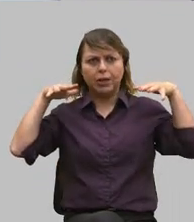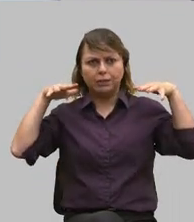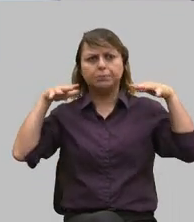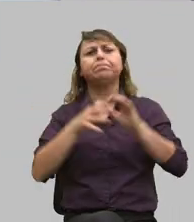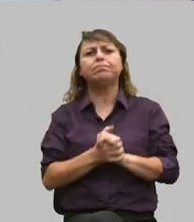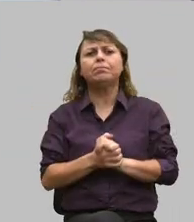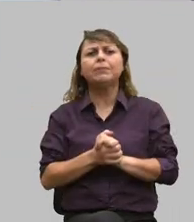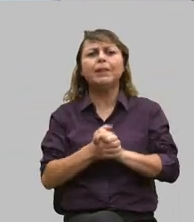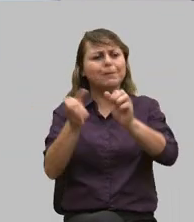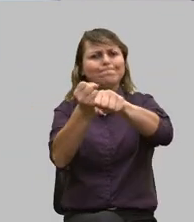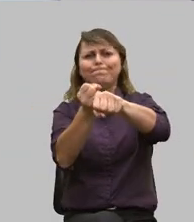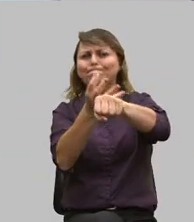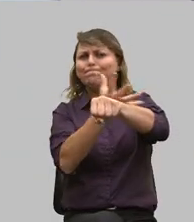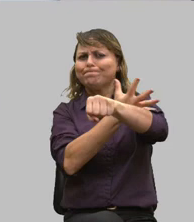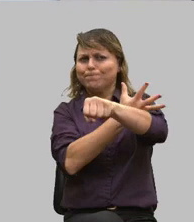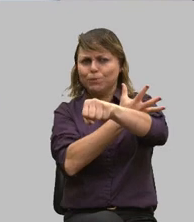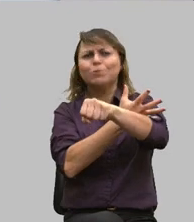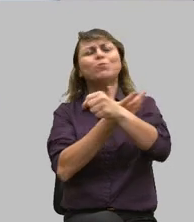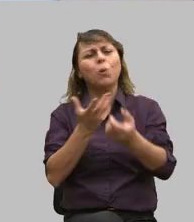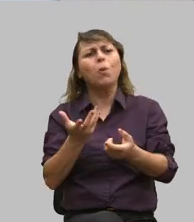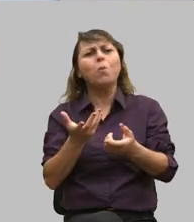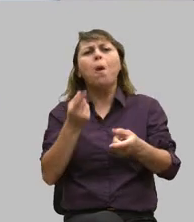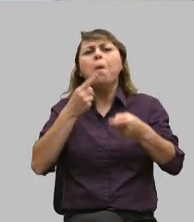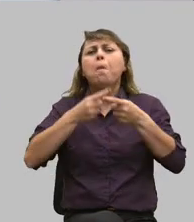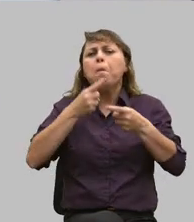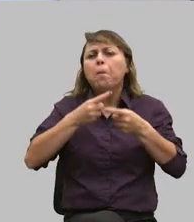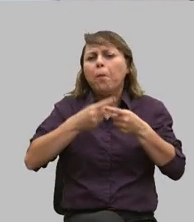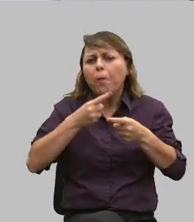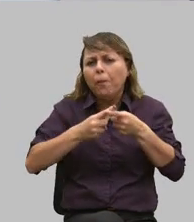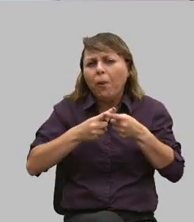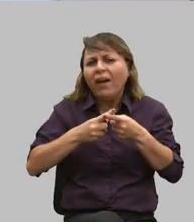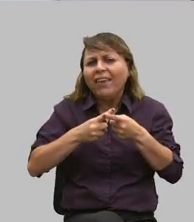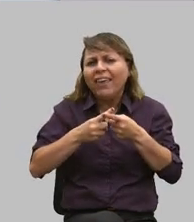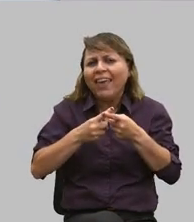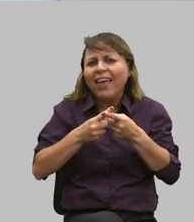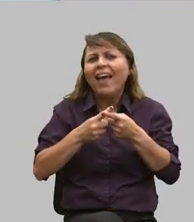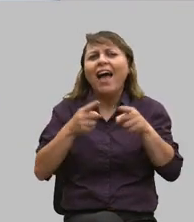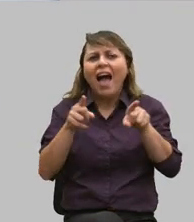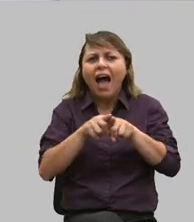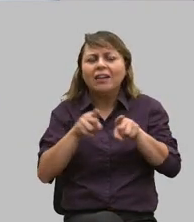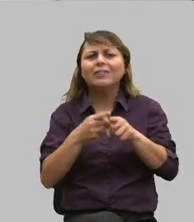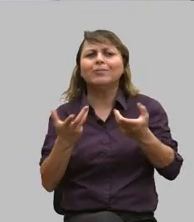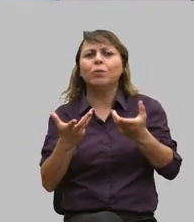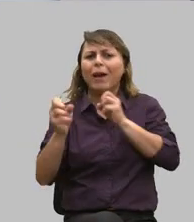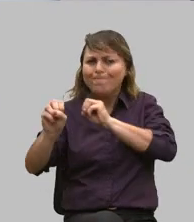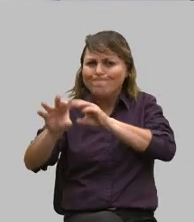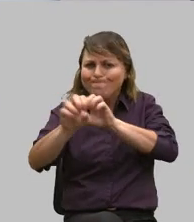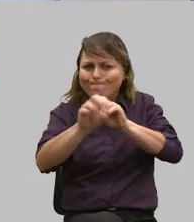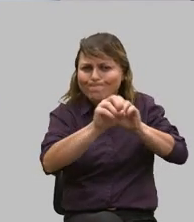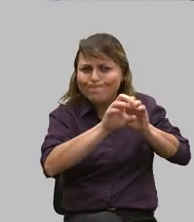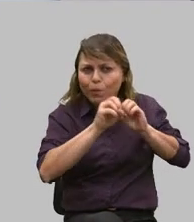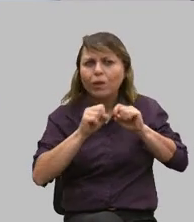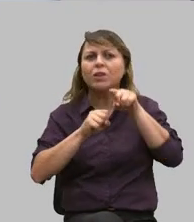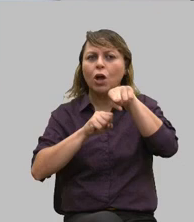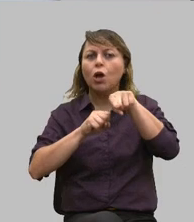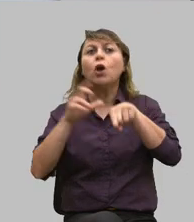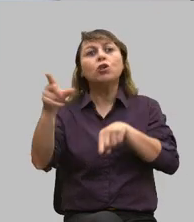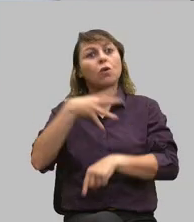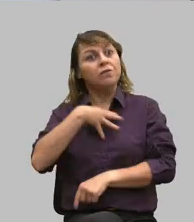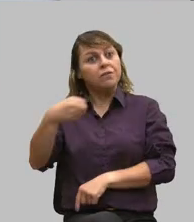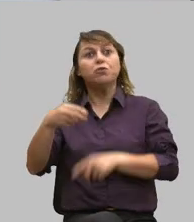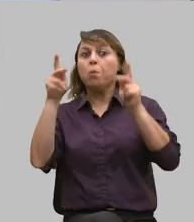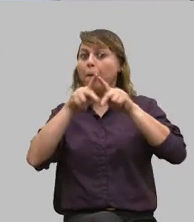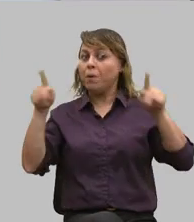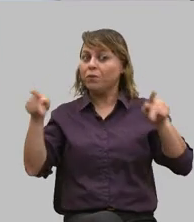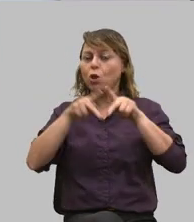emociona muito me emociona muito porque além de mexer com a educação né Eu sou filha de uma professora